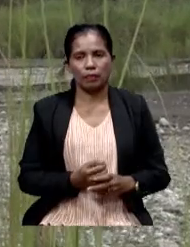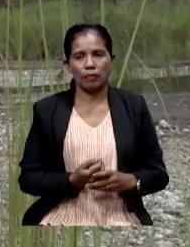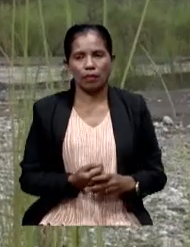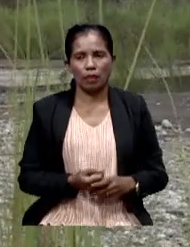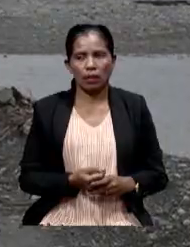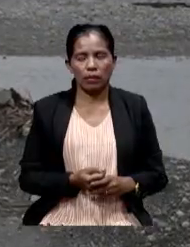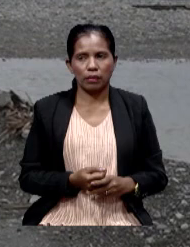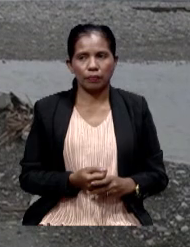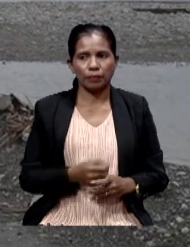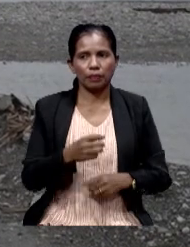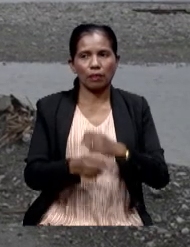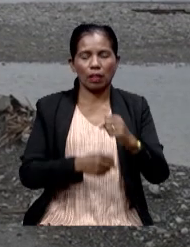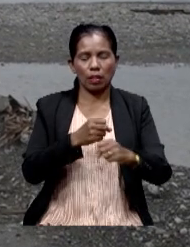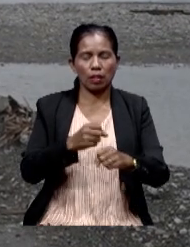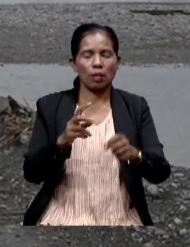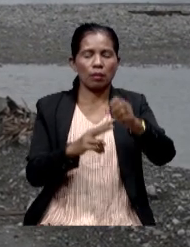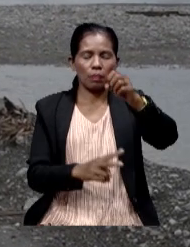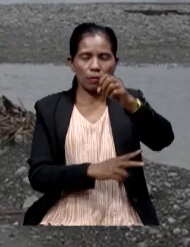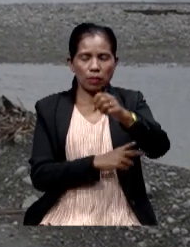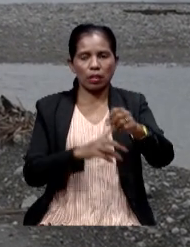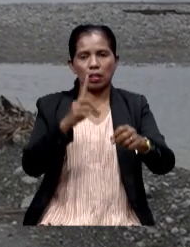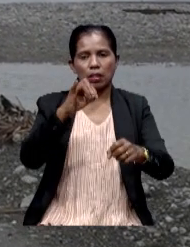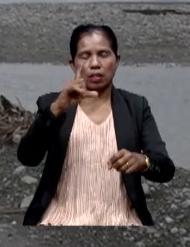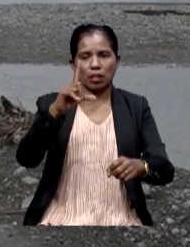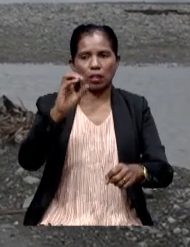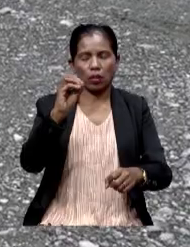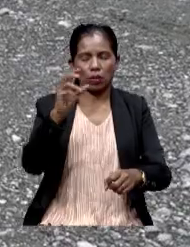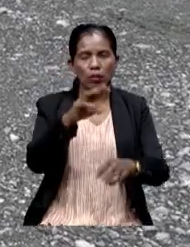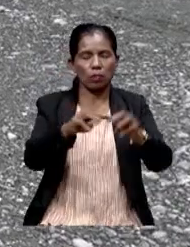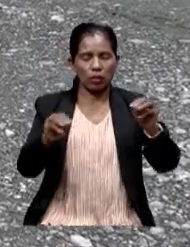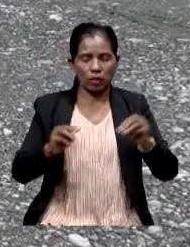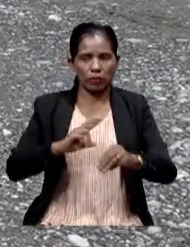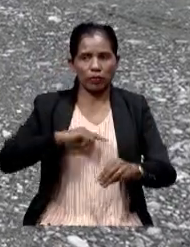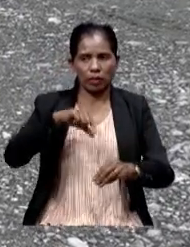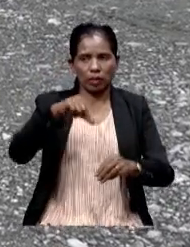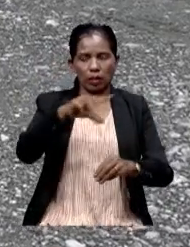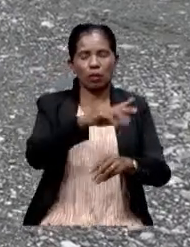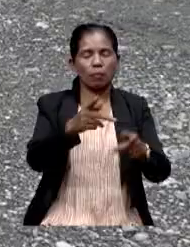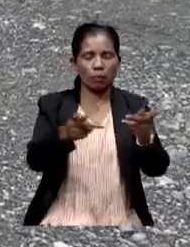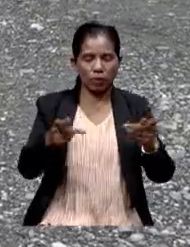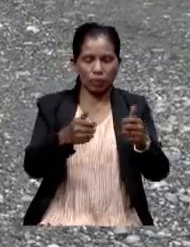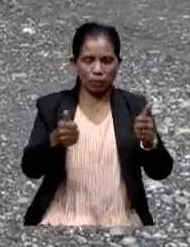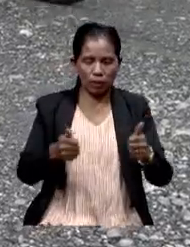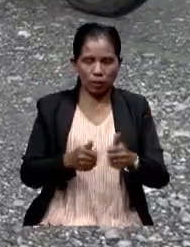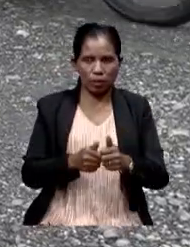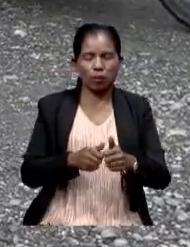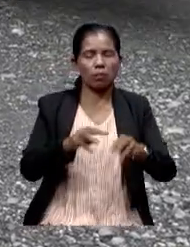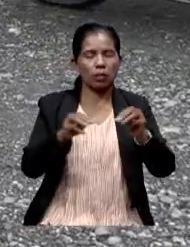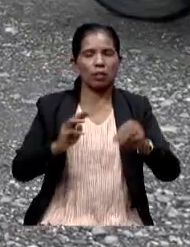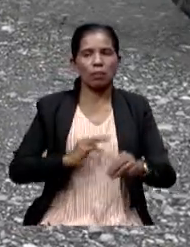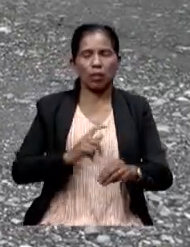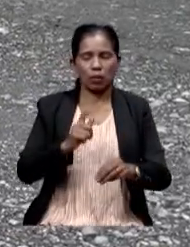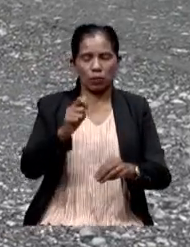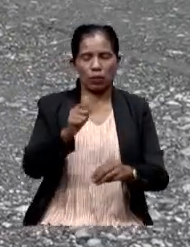Leona tinha ainda ponte de lor nebe liga posto administrativo La Cluta, município Viqueque, no posto administrativo na Tarbora, município Manatuto